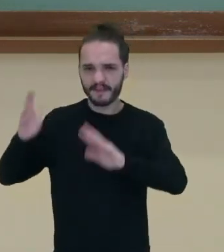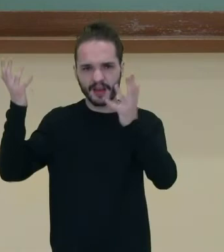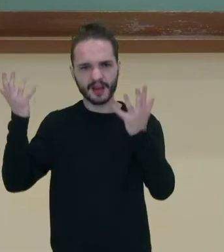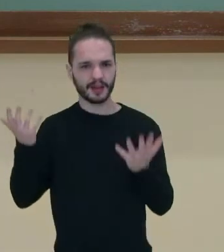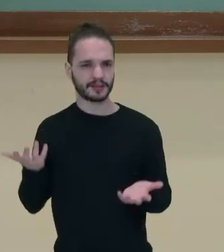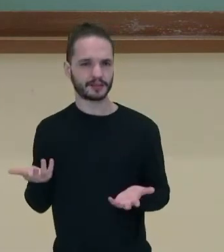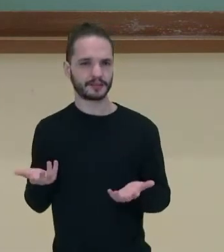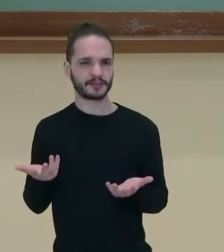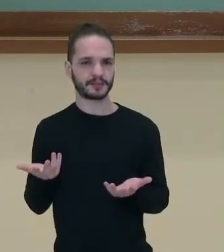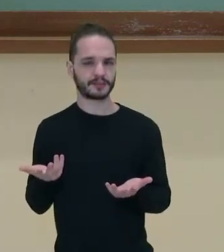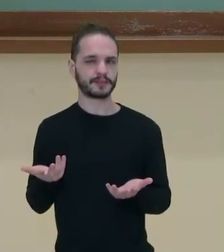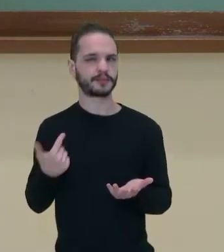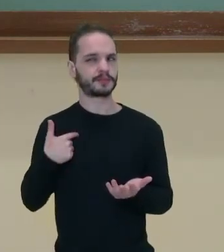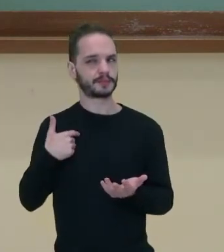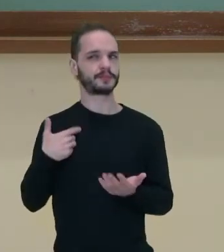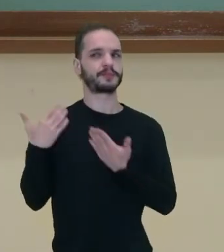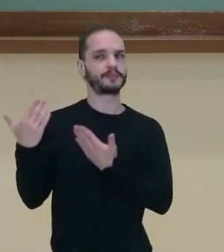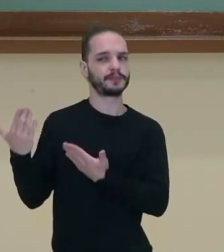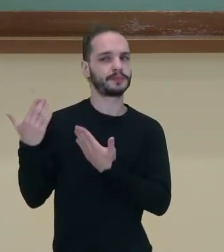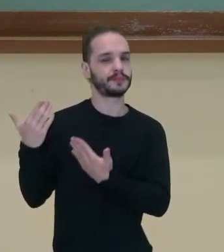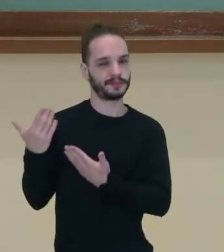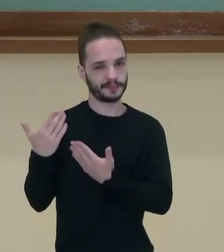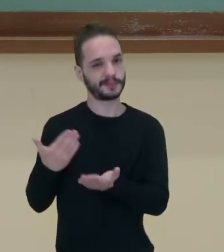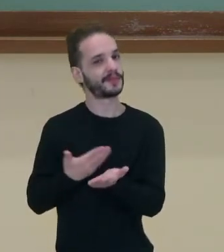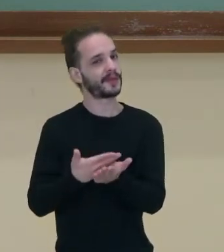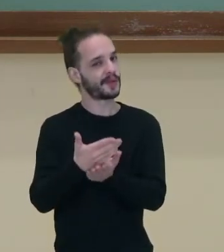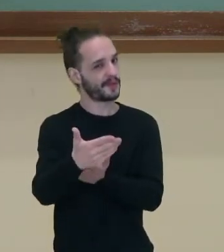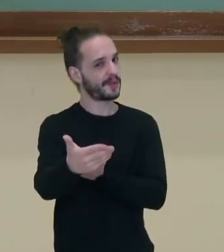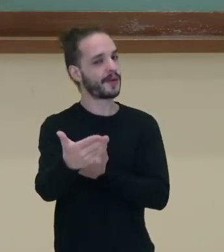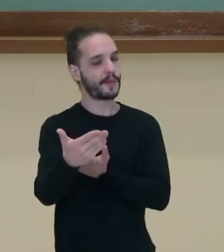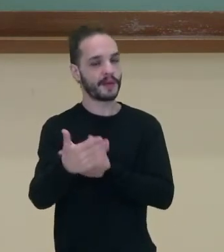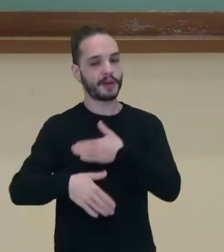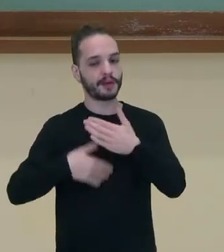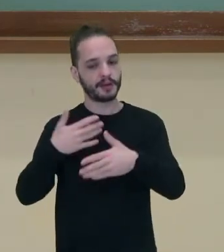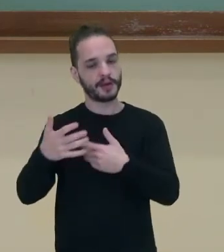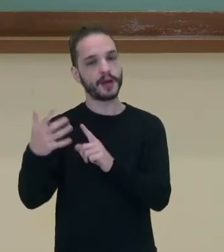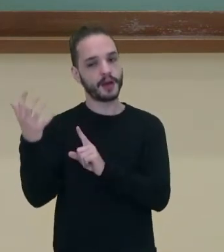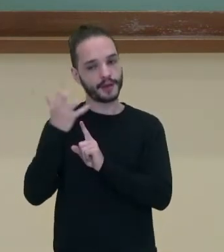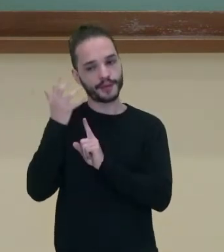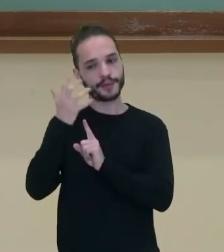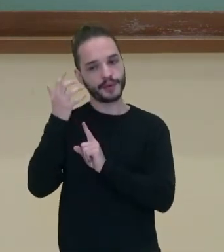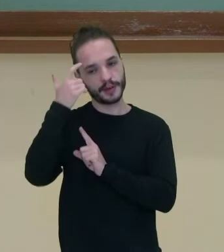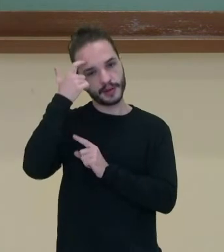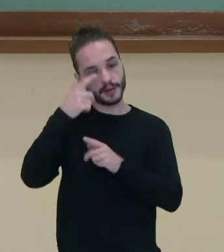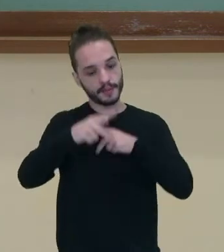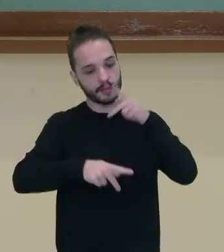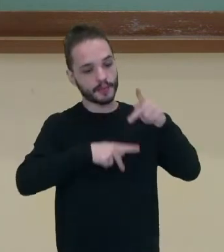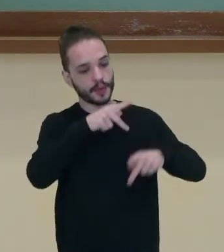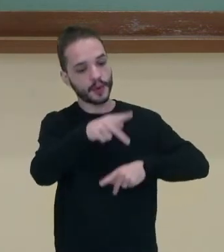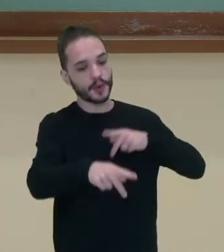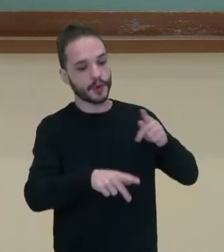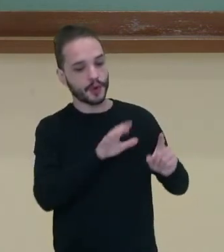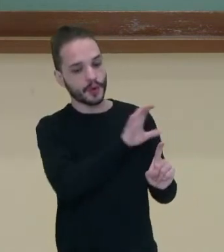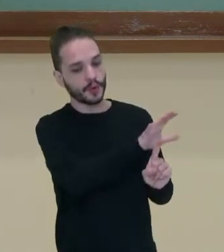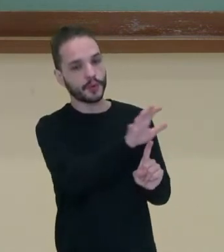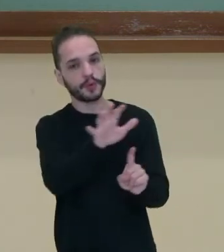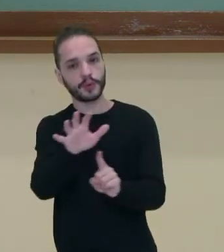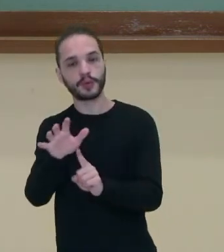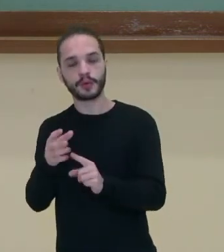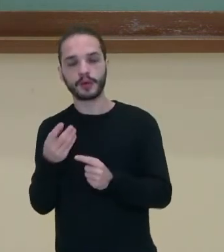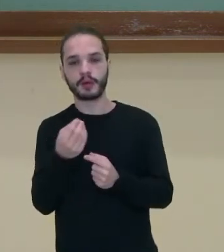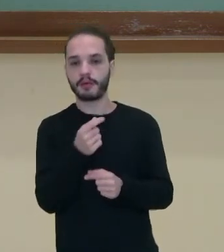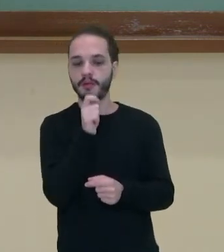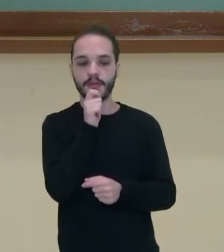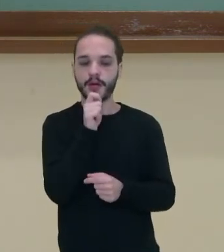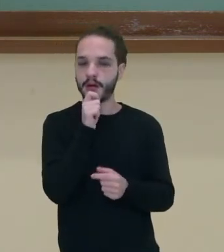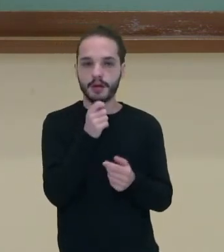Então eles vão começar a analisar, né, tudo isso aí, vão começar a influenciar também o povo, a população, né, que não tinha